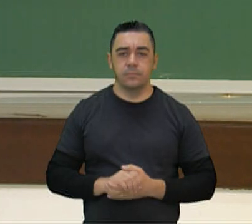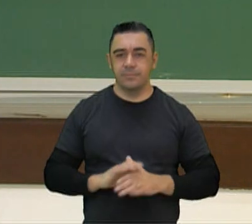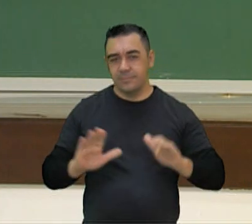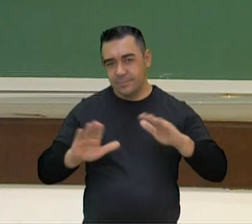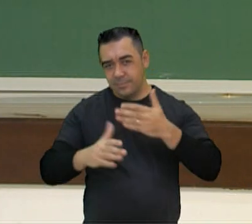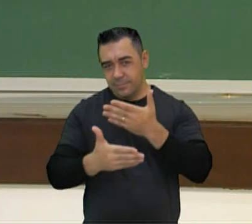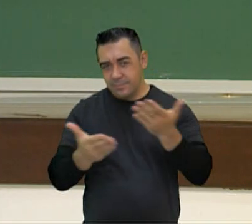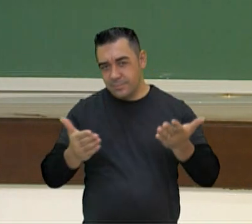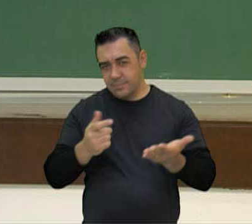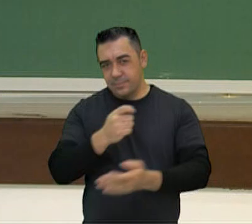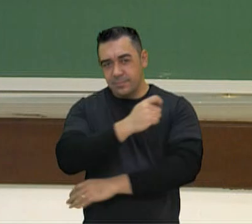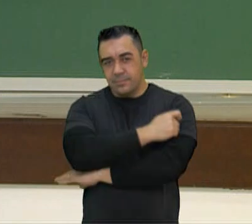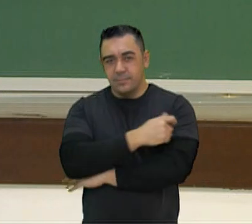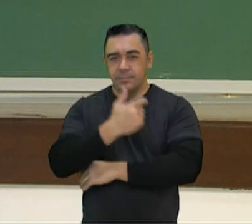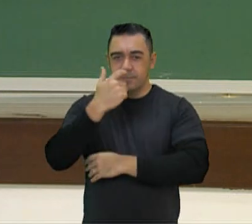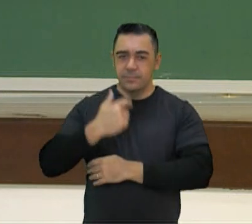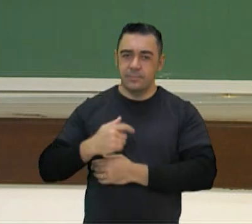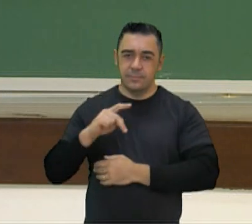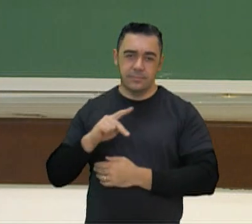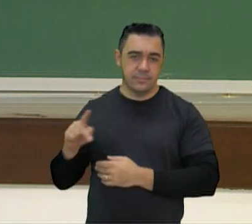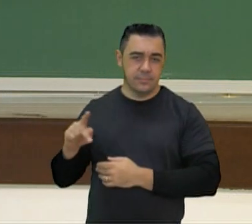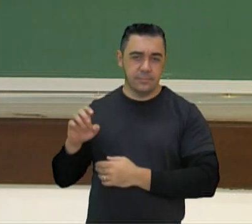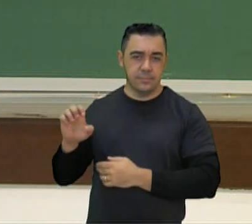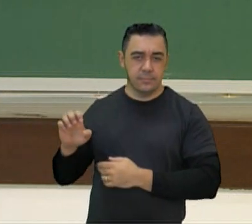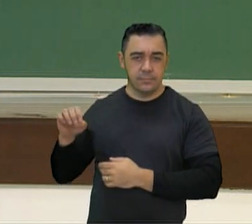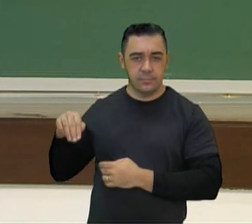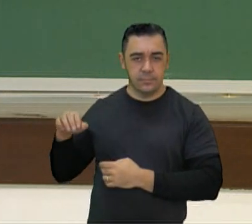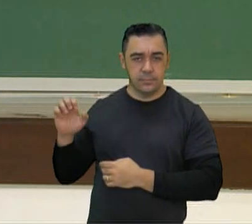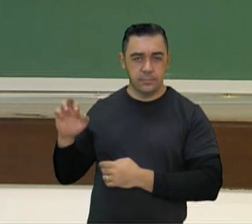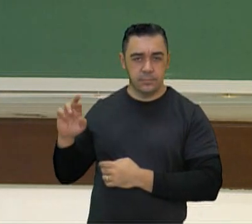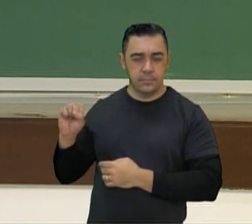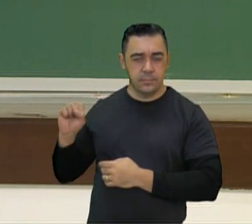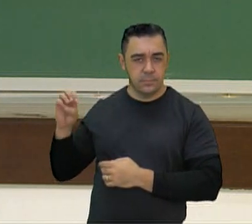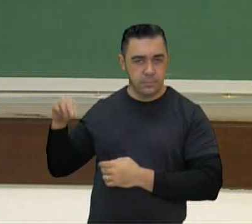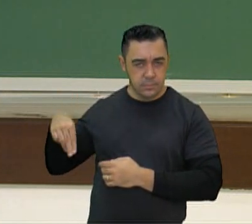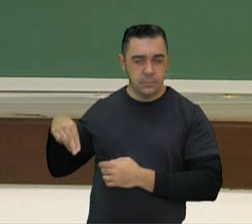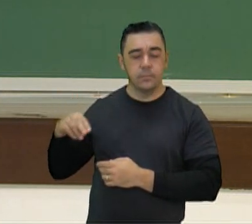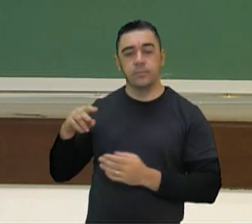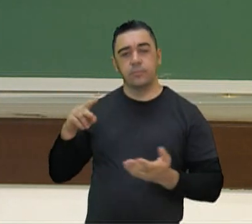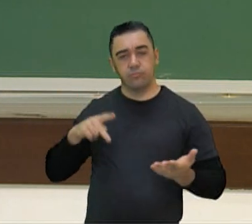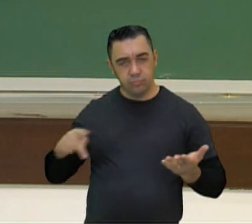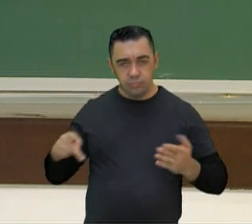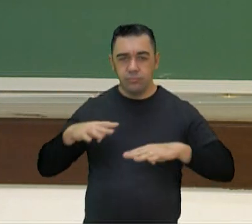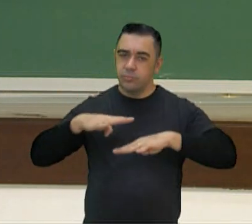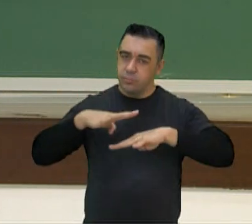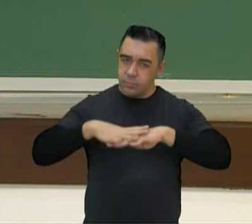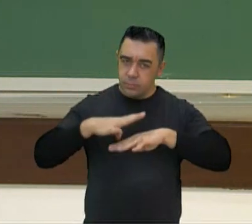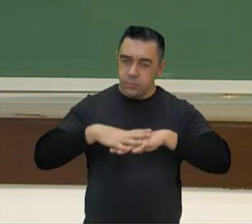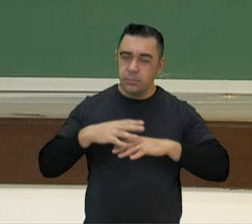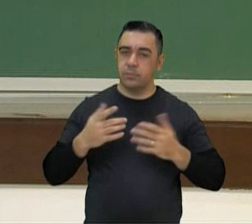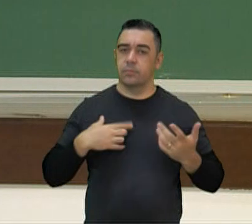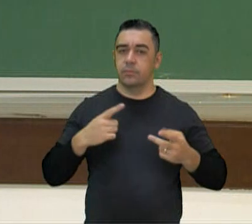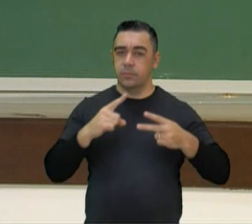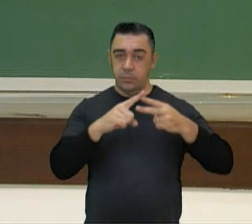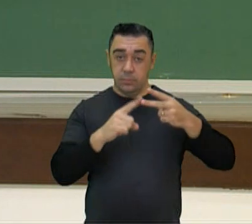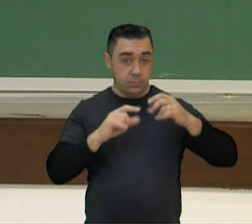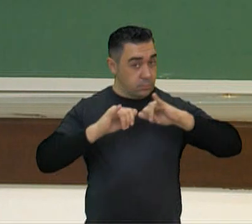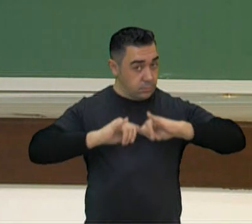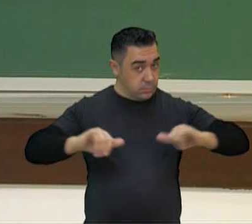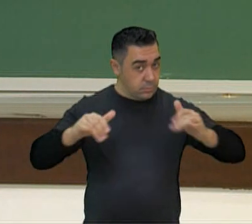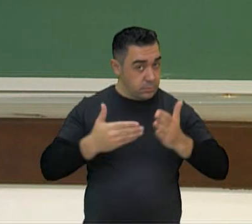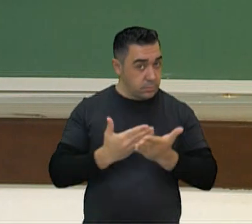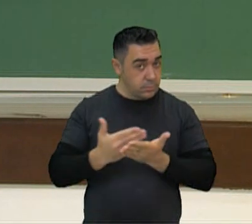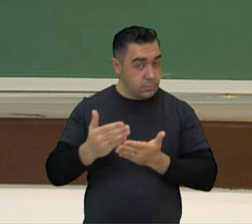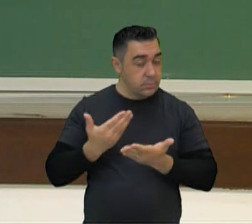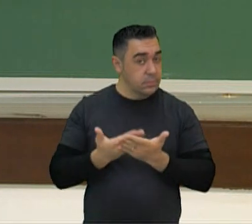Olá, alunos! Me chamo Emerson, professor de matemática. Gostaria de dar 2 recados antes do início da